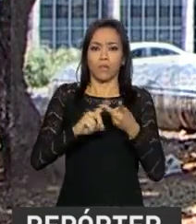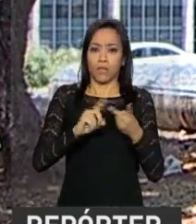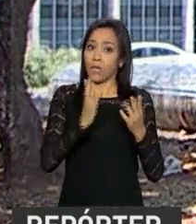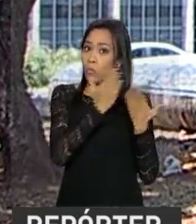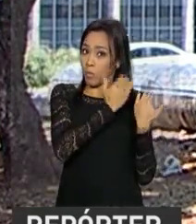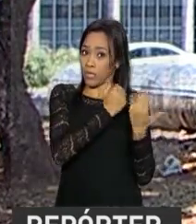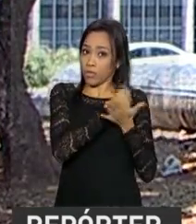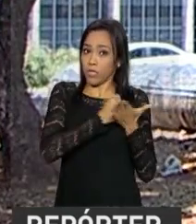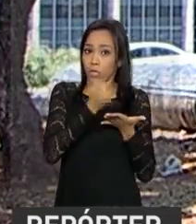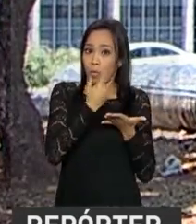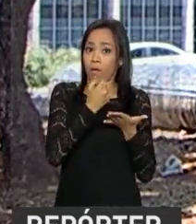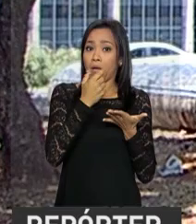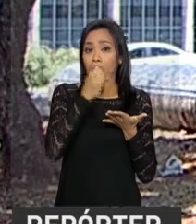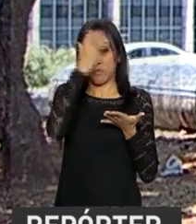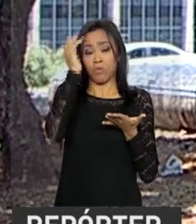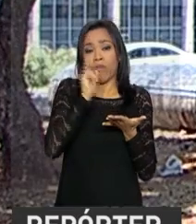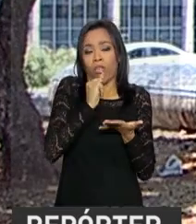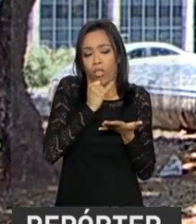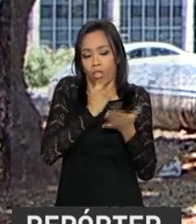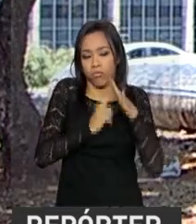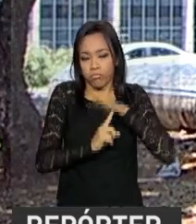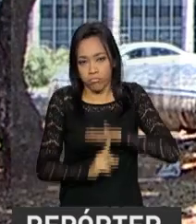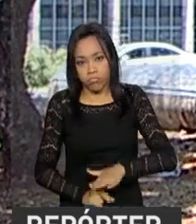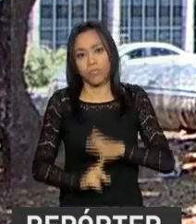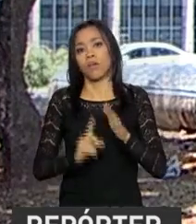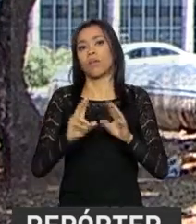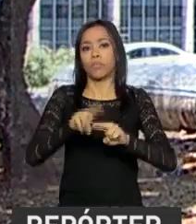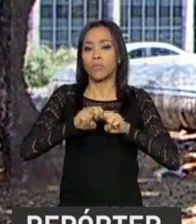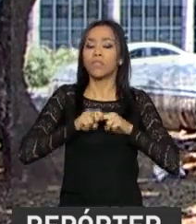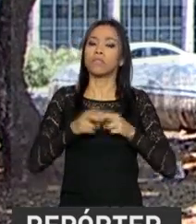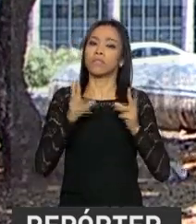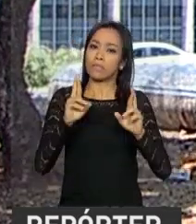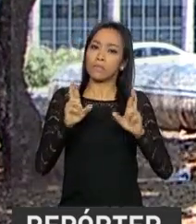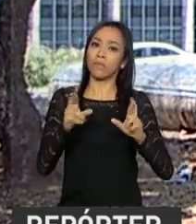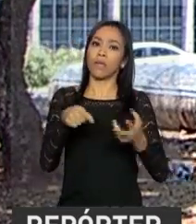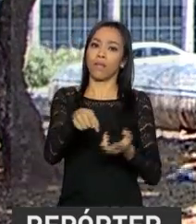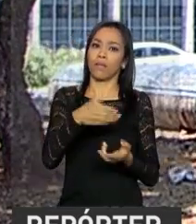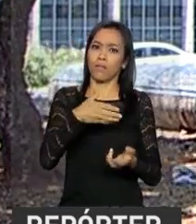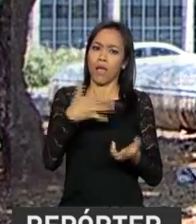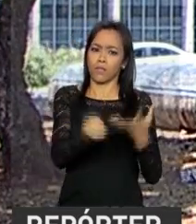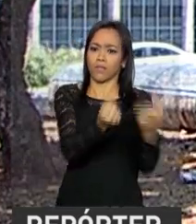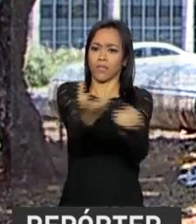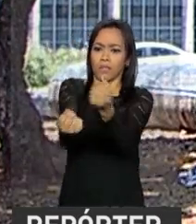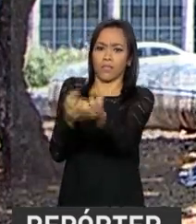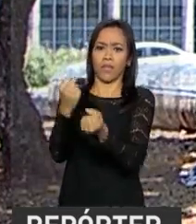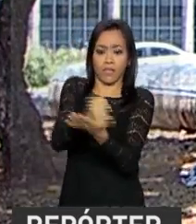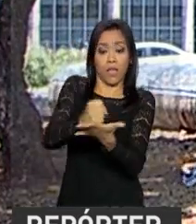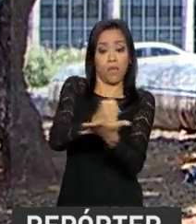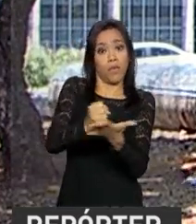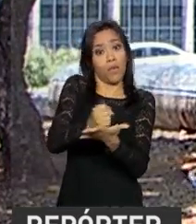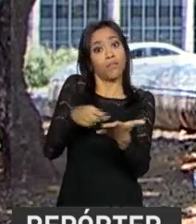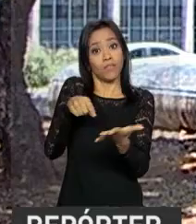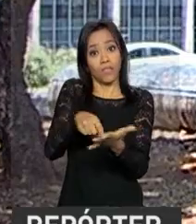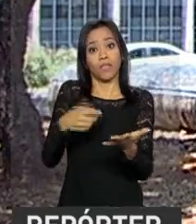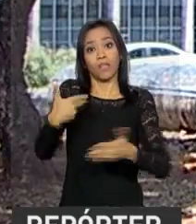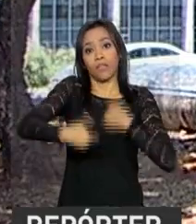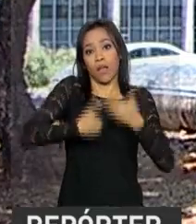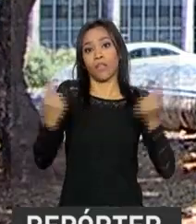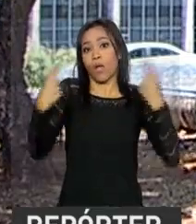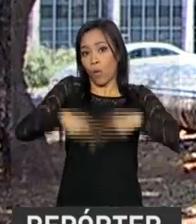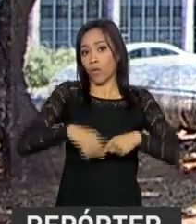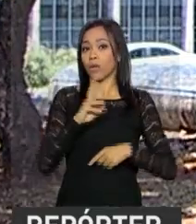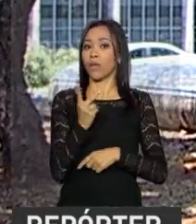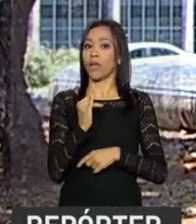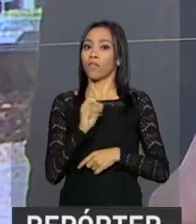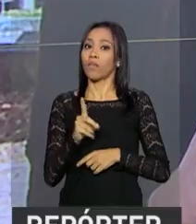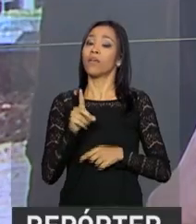medicamentos anteriores. Por isso, se espera maior sucesso, maior adesão por parte dos pacientes que fazem tratamento contra o HIV/AIDS. José